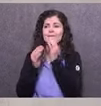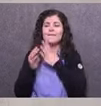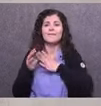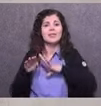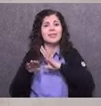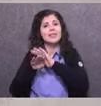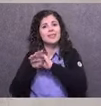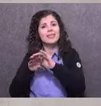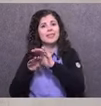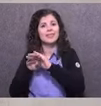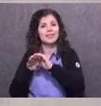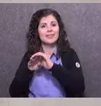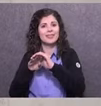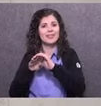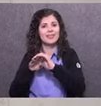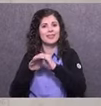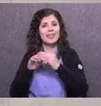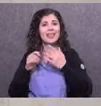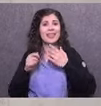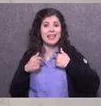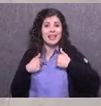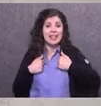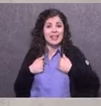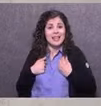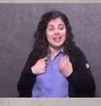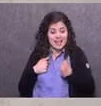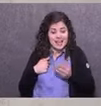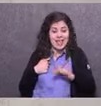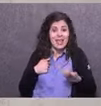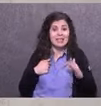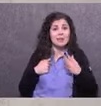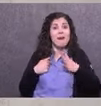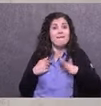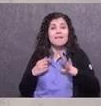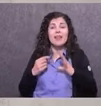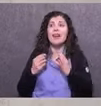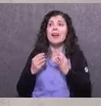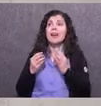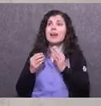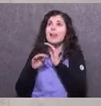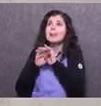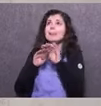com afeto íntimo de crianças.